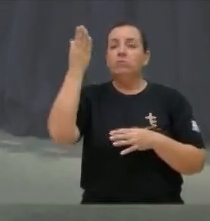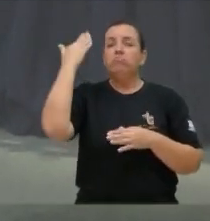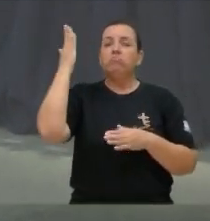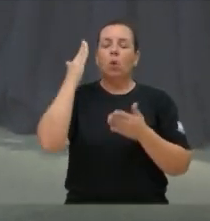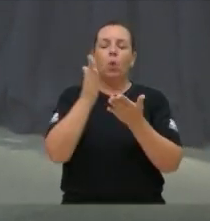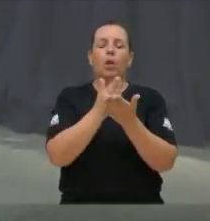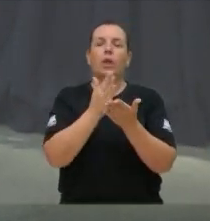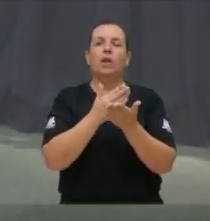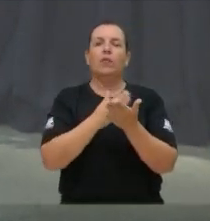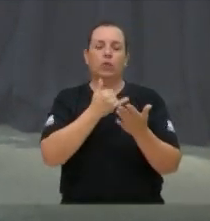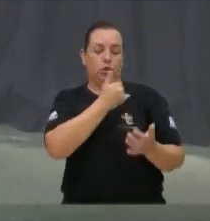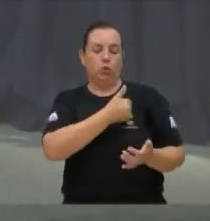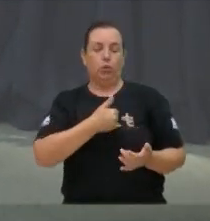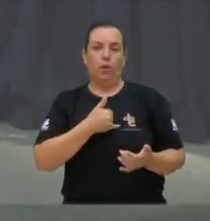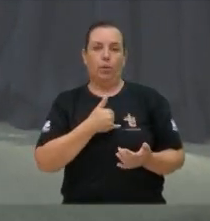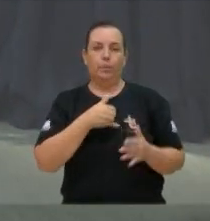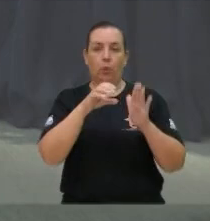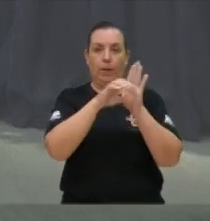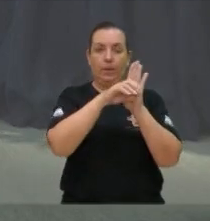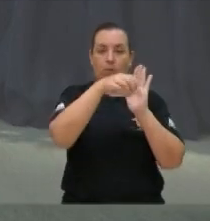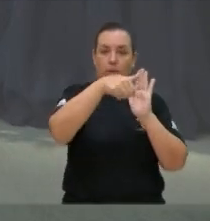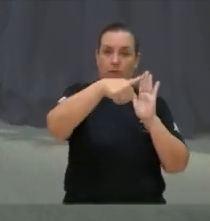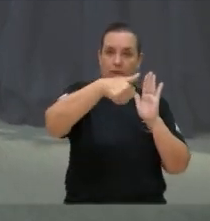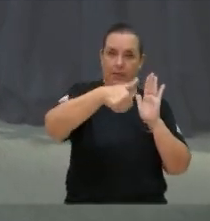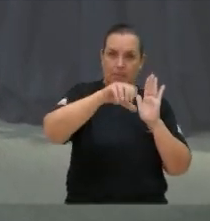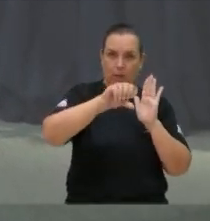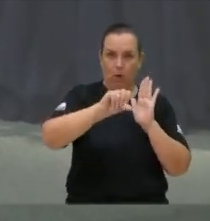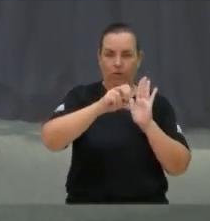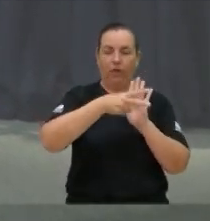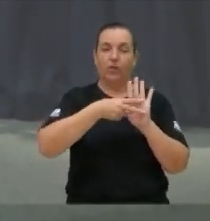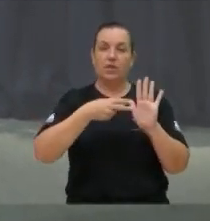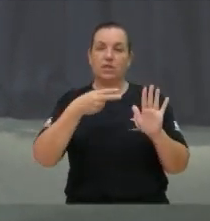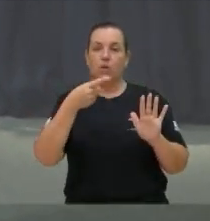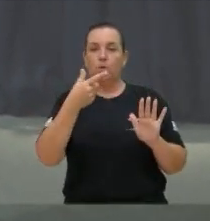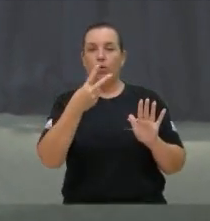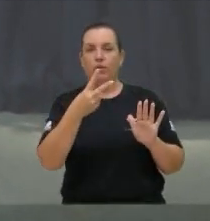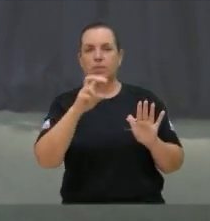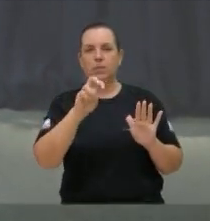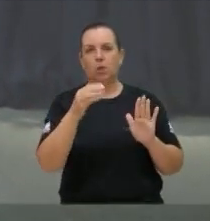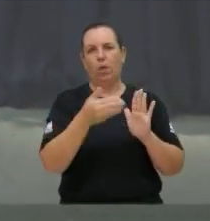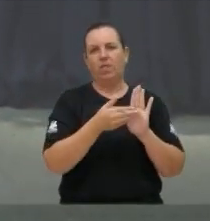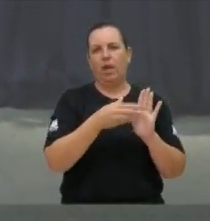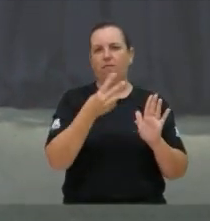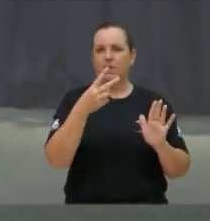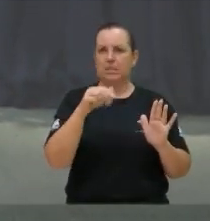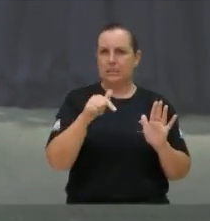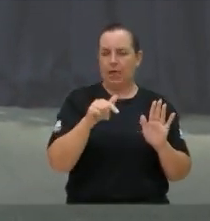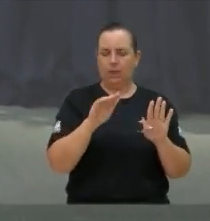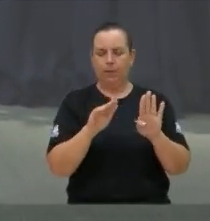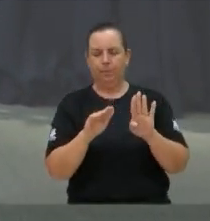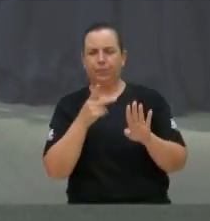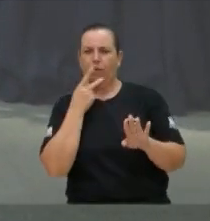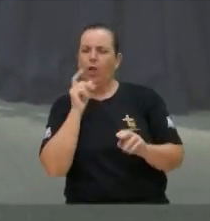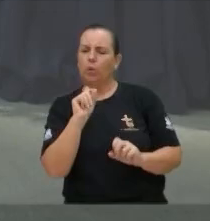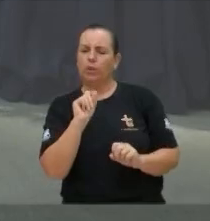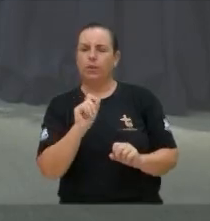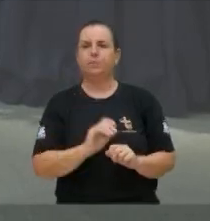no capítulo 19, versículos de 25 a 27, diz o seguinte: